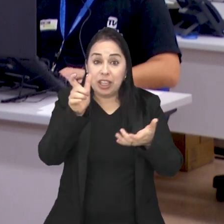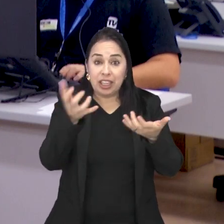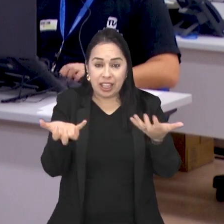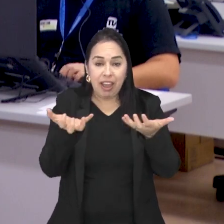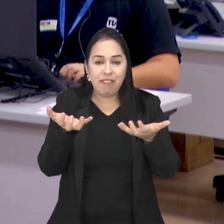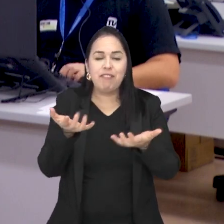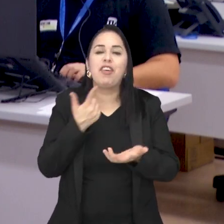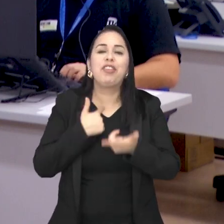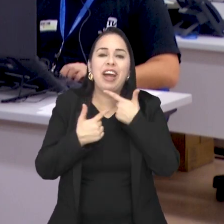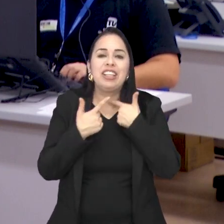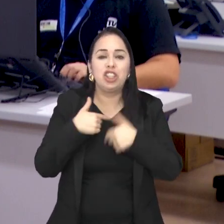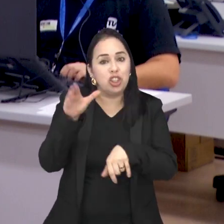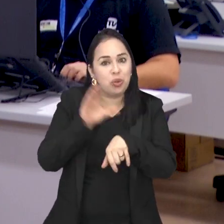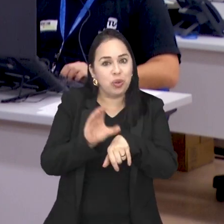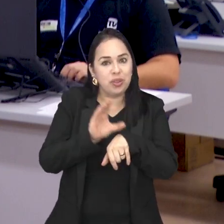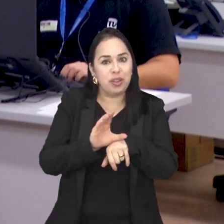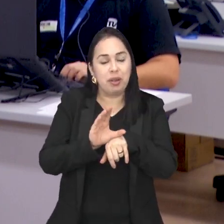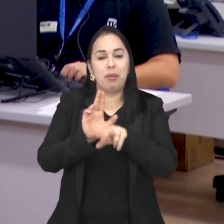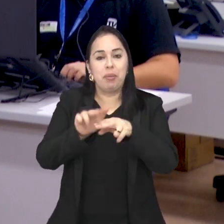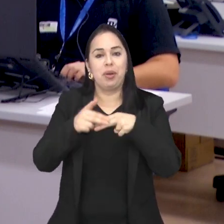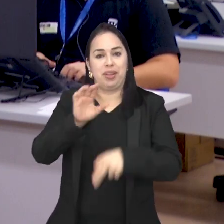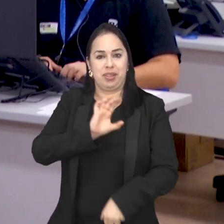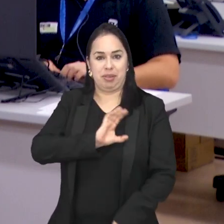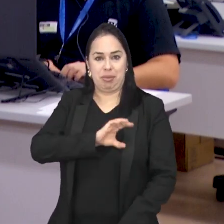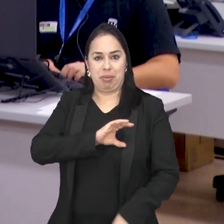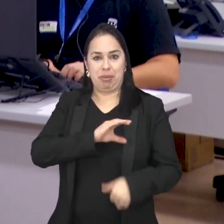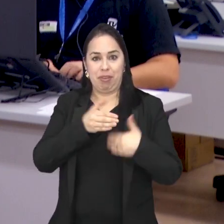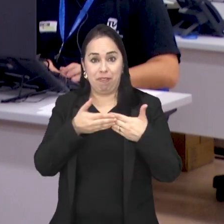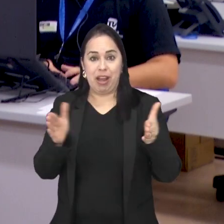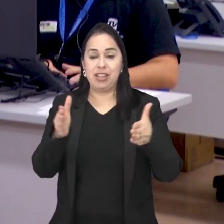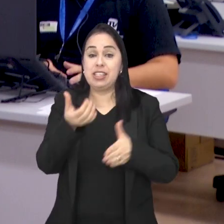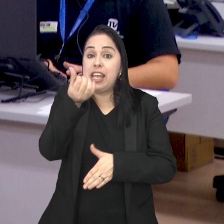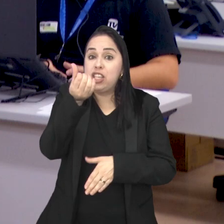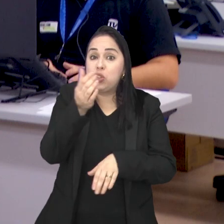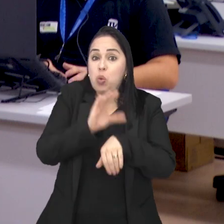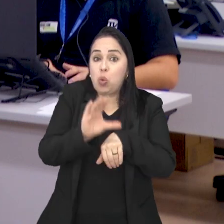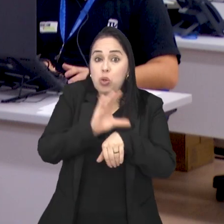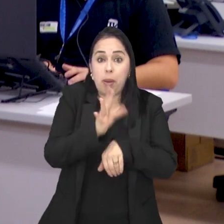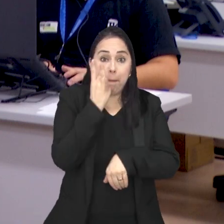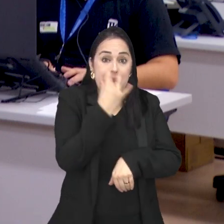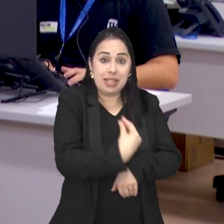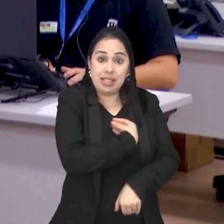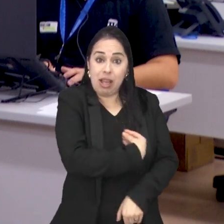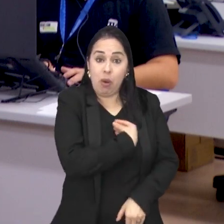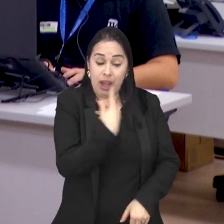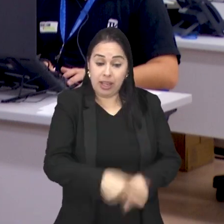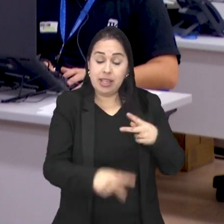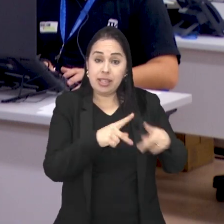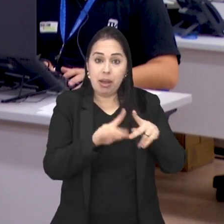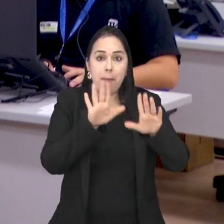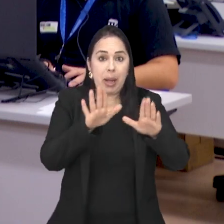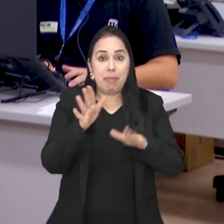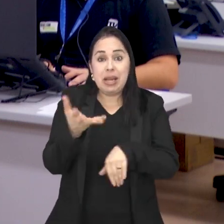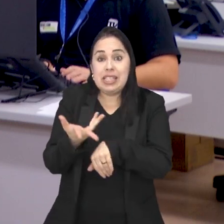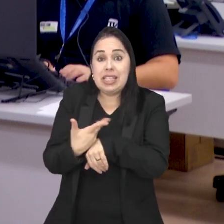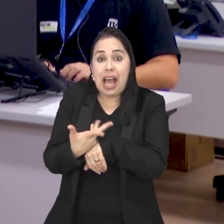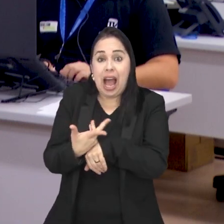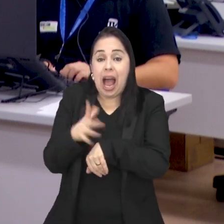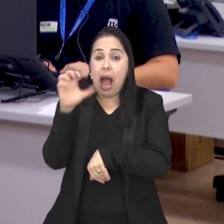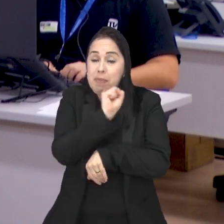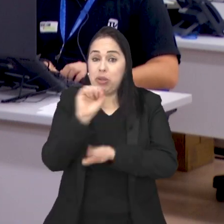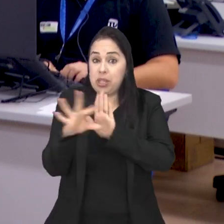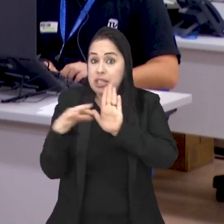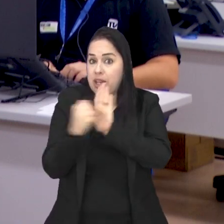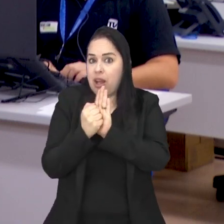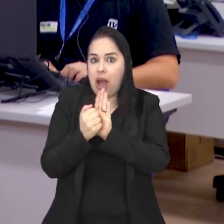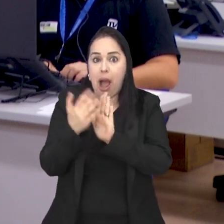capacitar para o mercado. O CEPAS está com vagas abertas para 6 cursos presenciais aqui em São José, mas tem que correr, viu, porque a